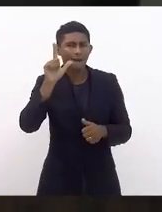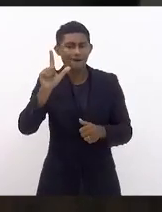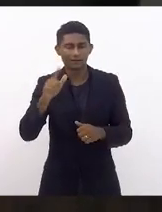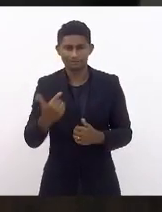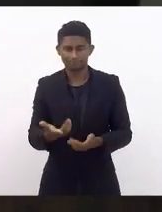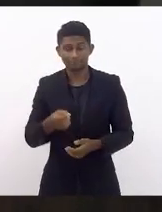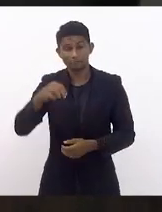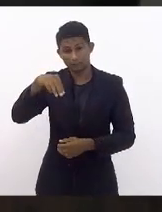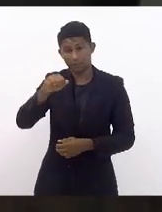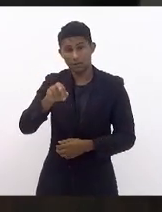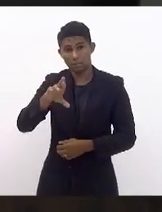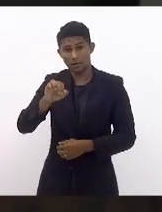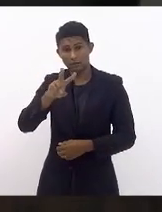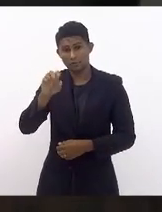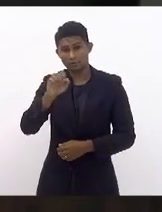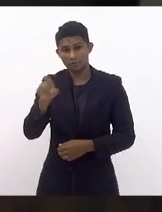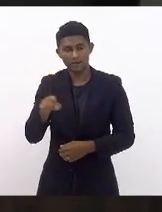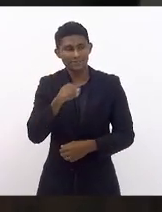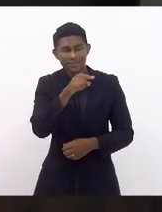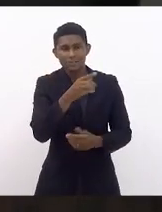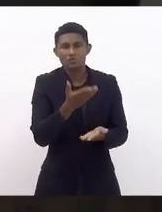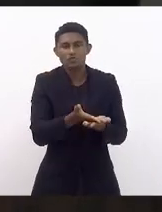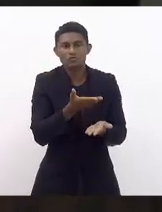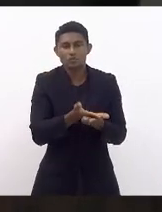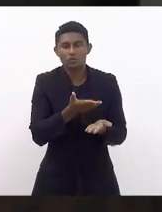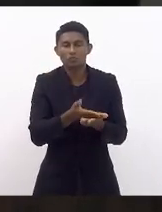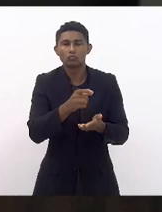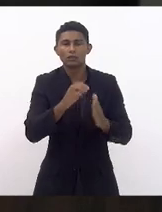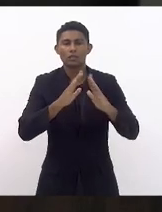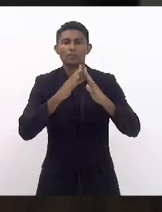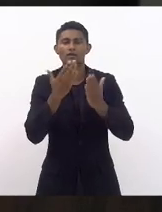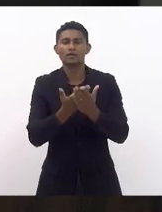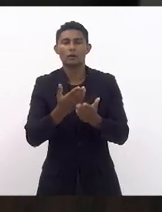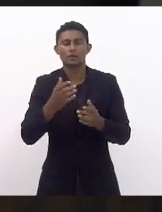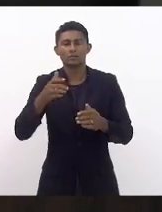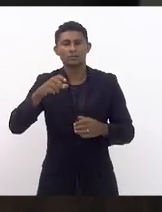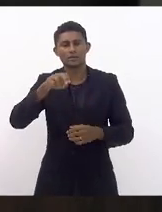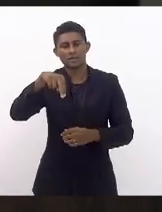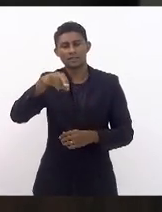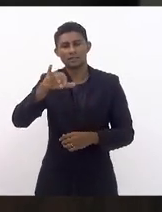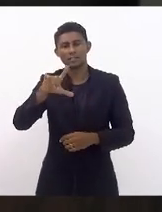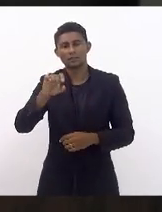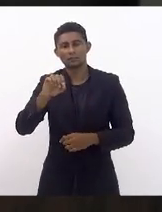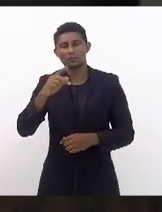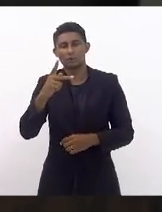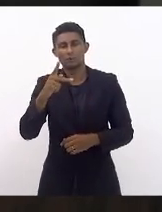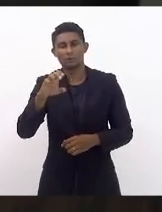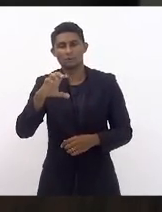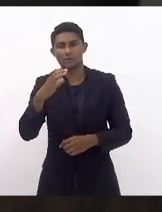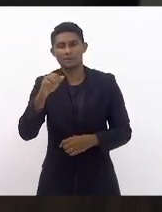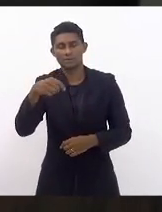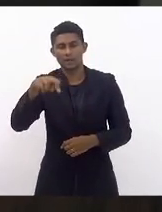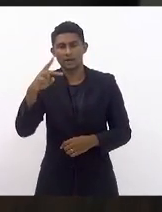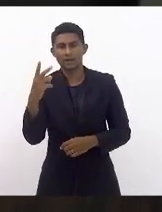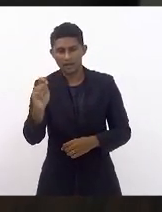ensino fundamental no grupo escolar Nilo Peçanha, o ensino médio dos colégios Afrânio Peixoto